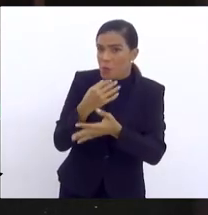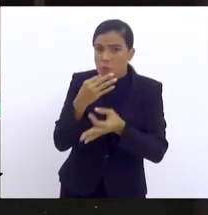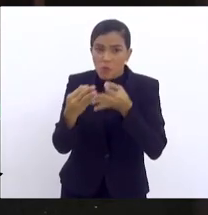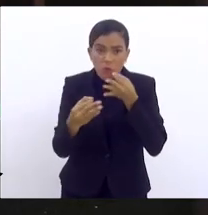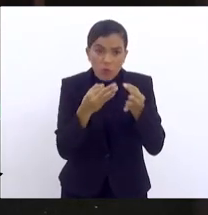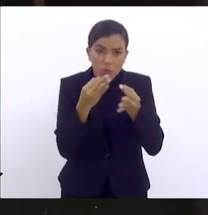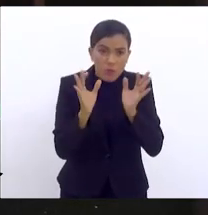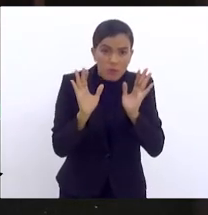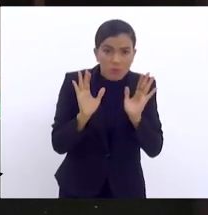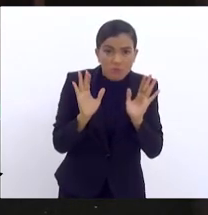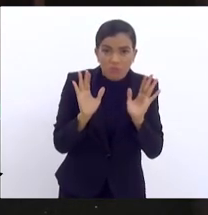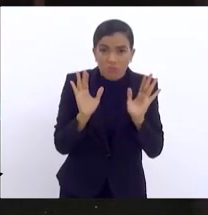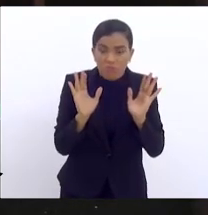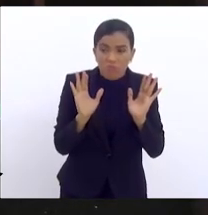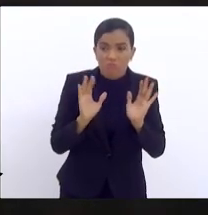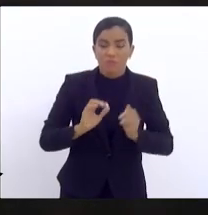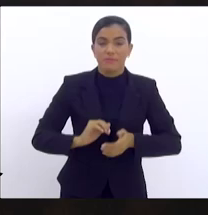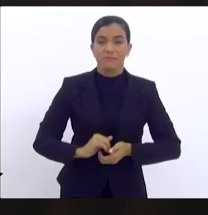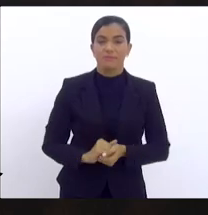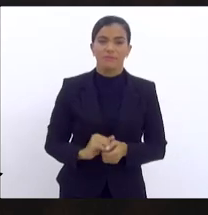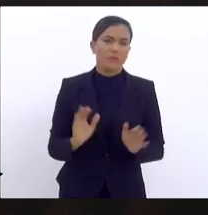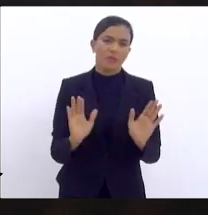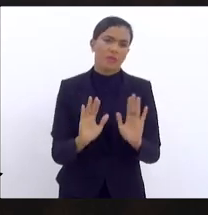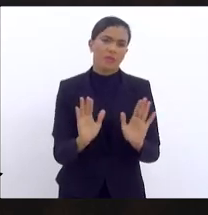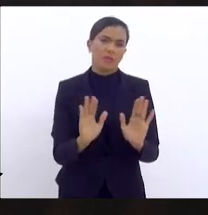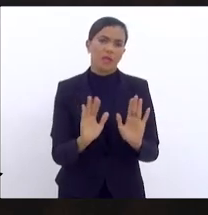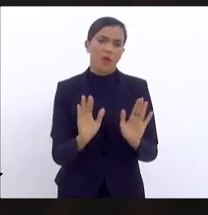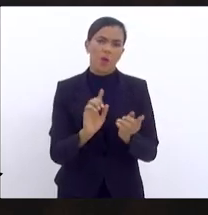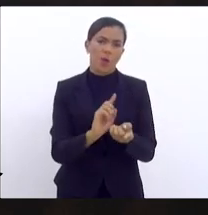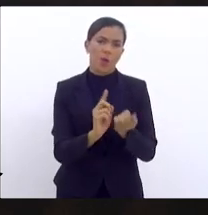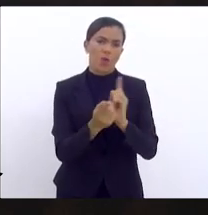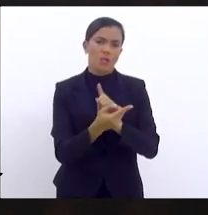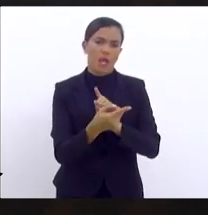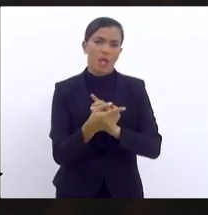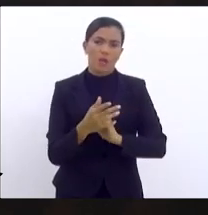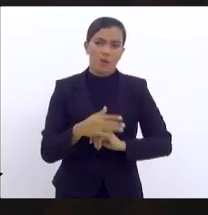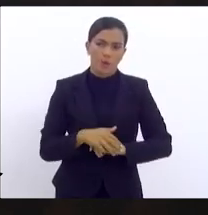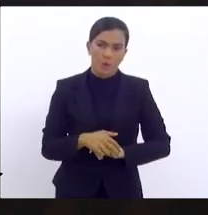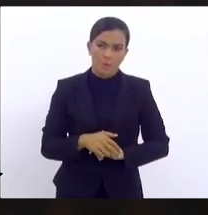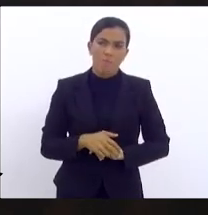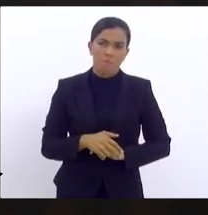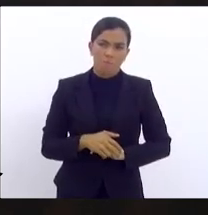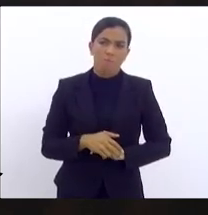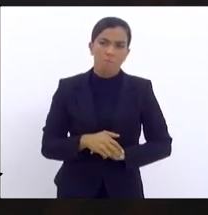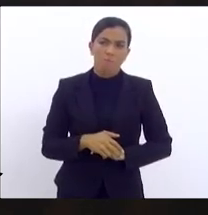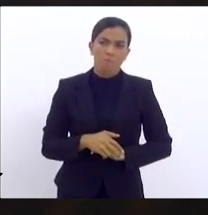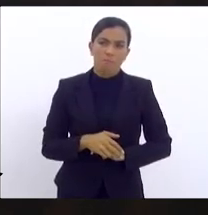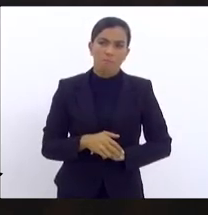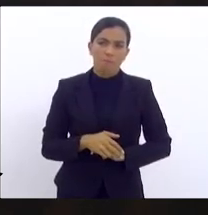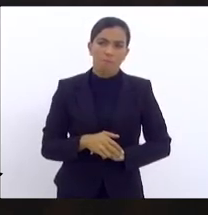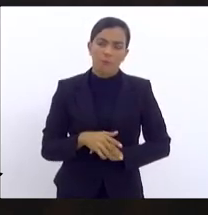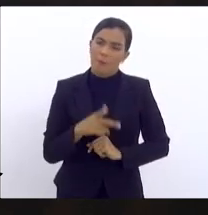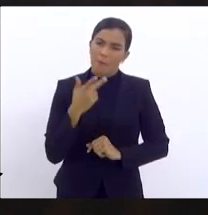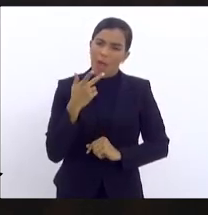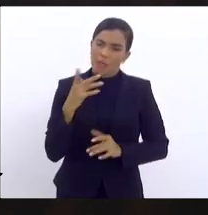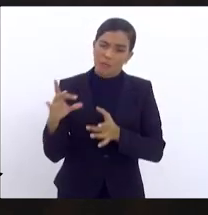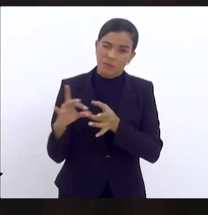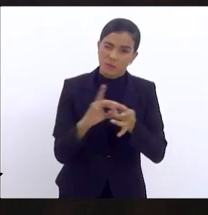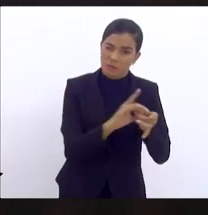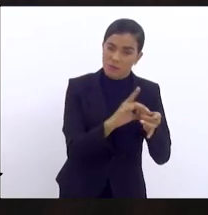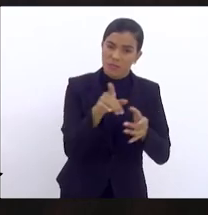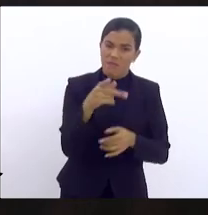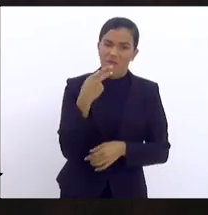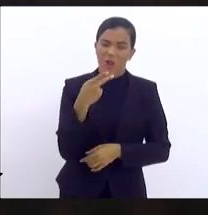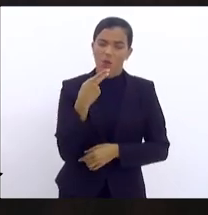alguma coisa não doutor pelo contrário mas é na esteira do que o senhor falou eu